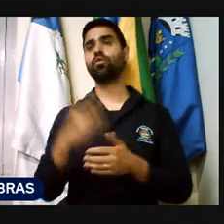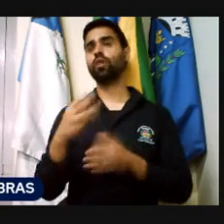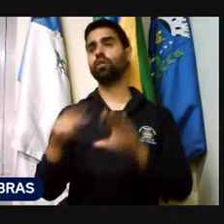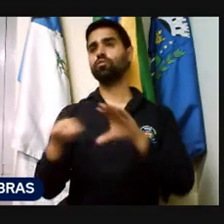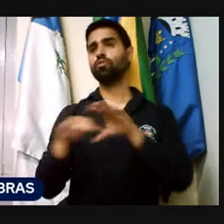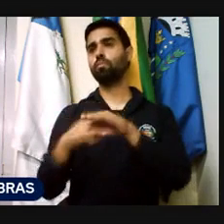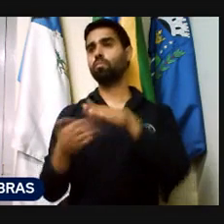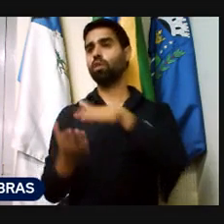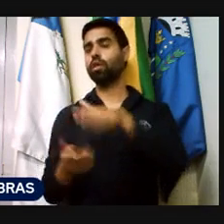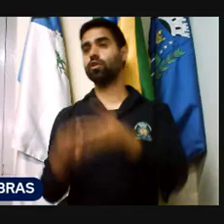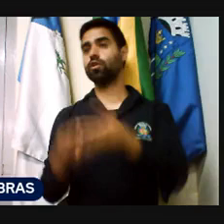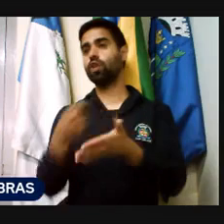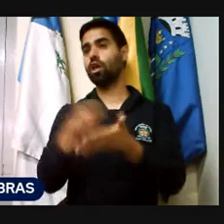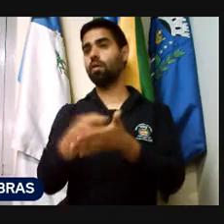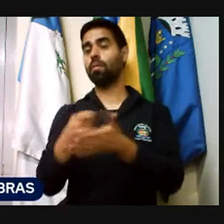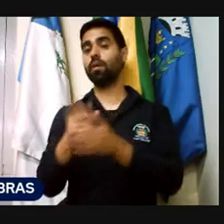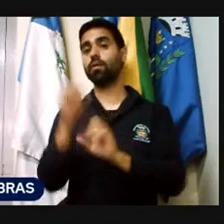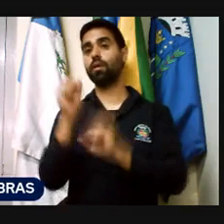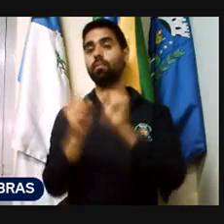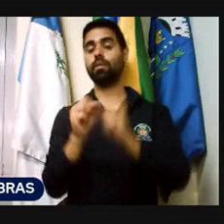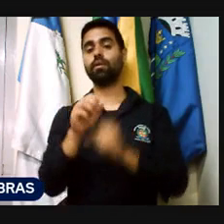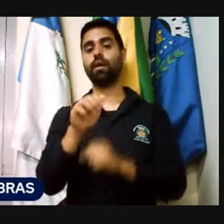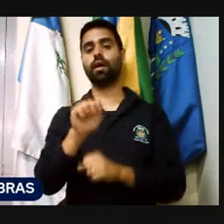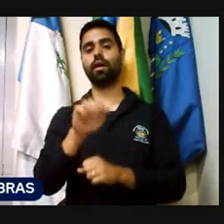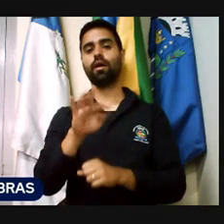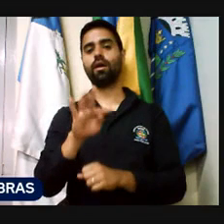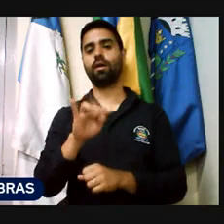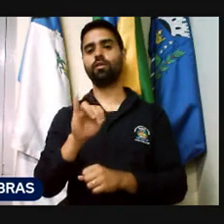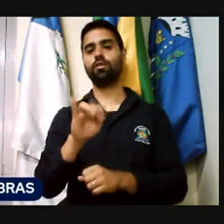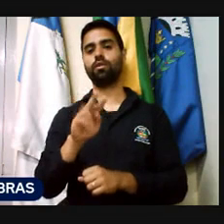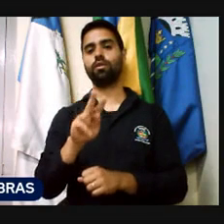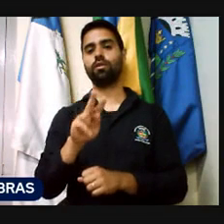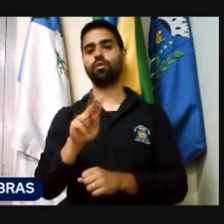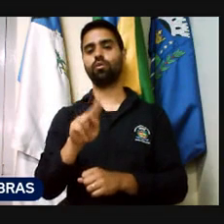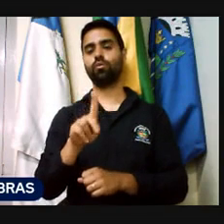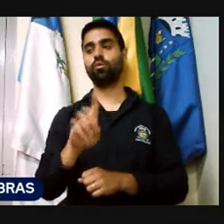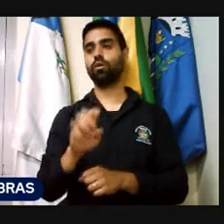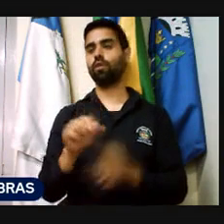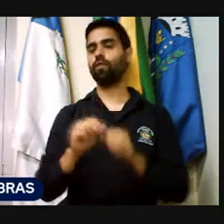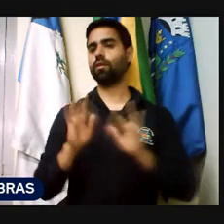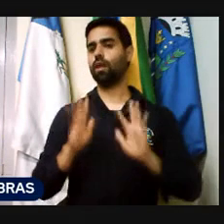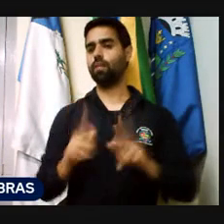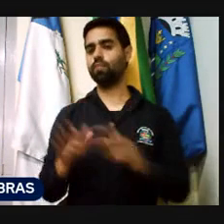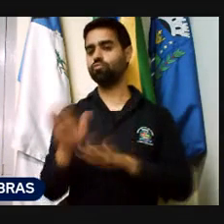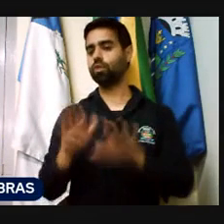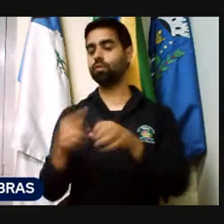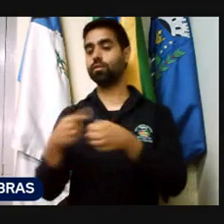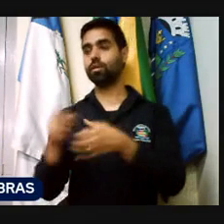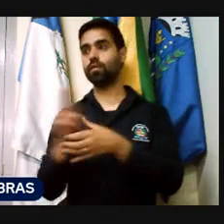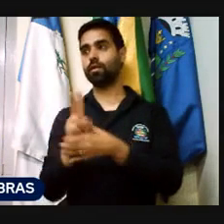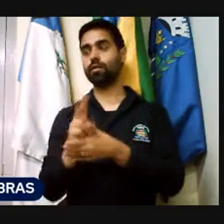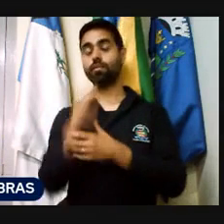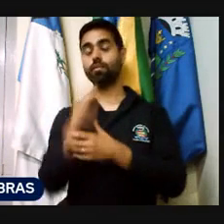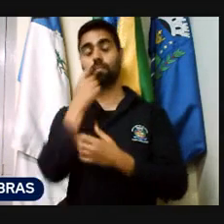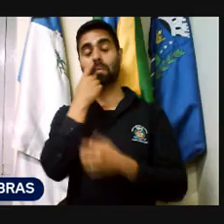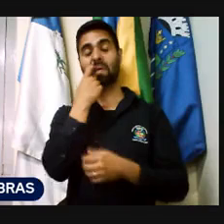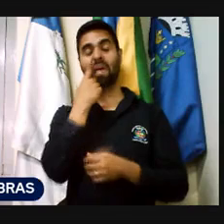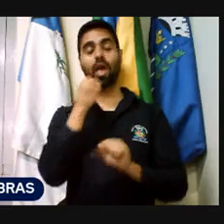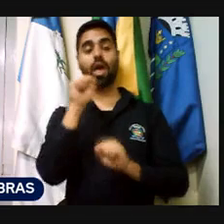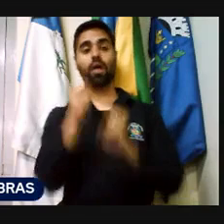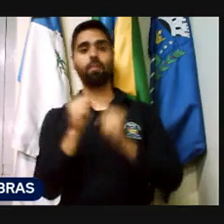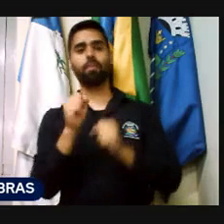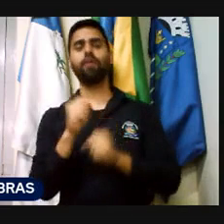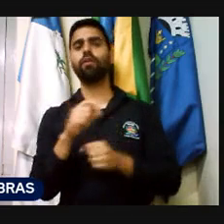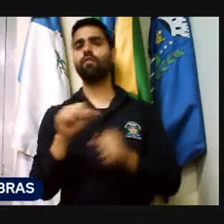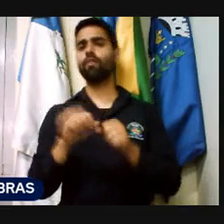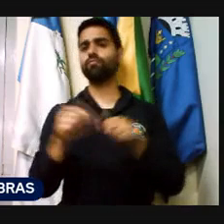processos de pagamento da empresa Atitude Ambiental, responsável pela limpeza urbana e manutenção da cidade. A empresa supracitada assumiu o